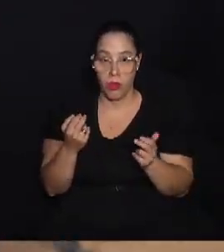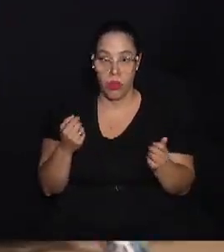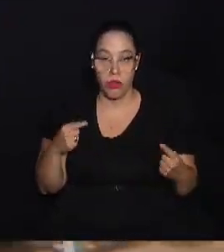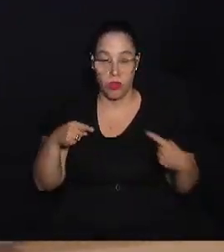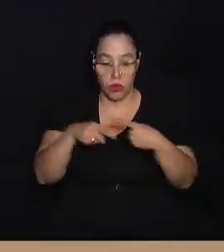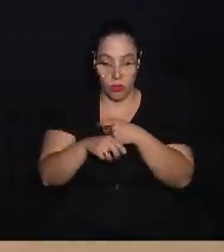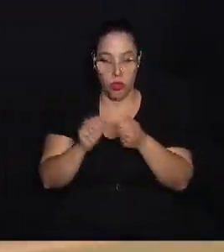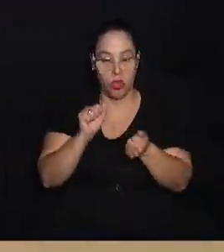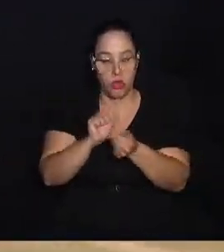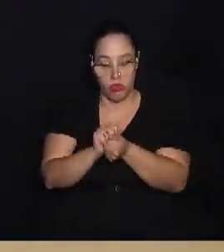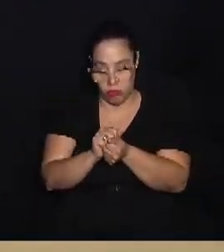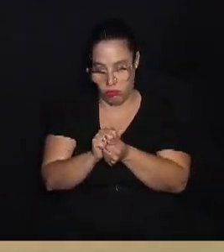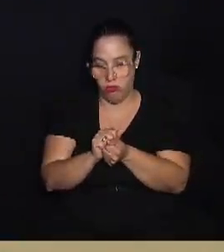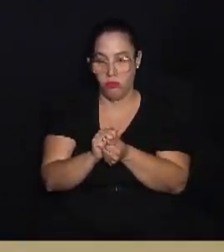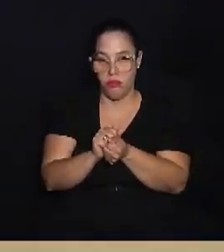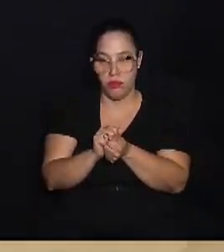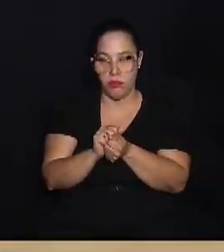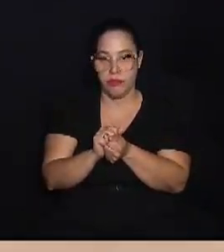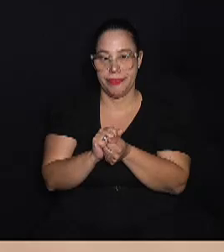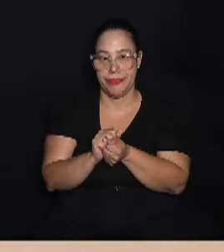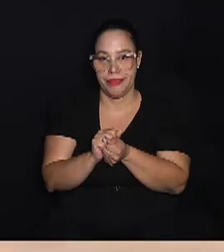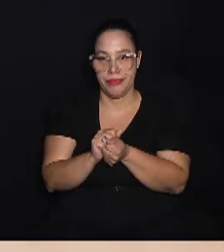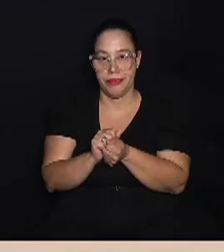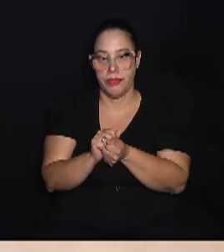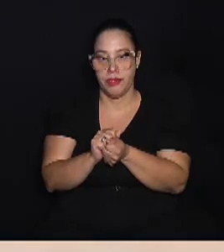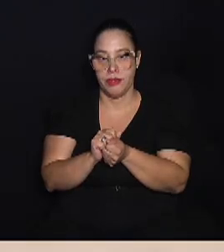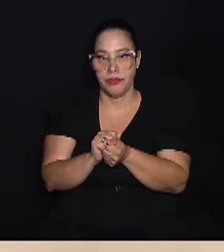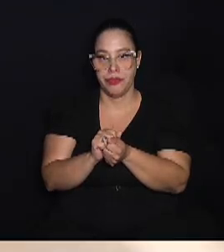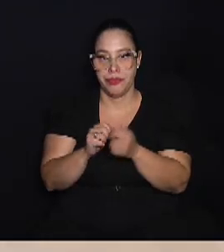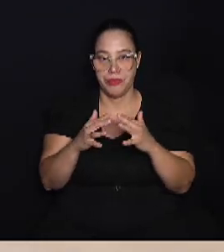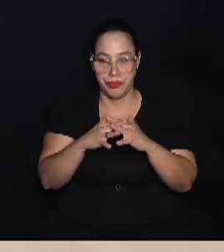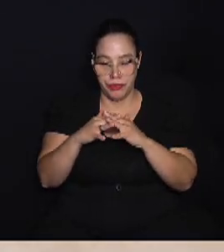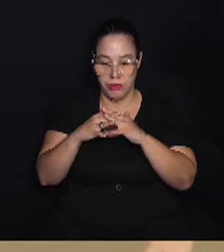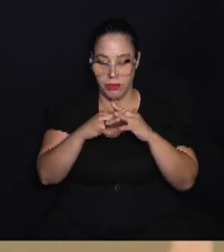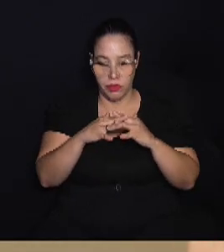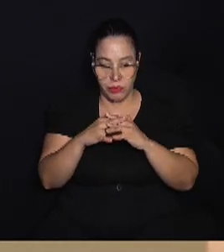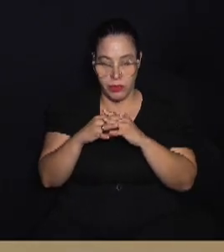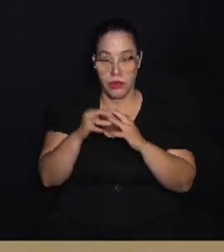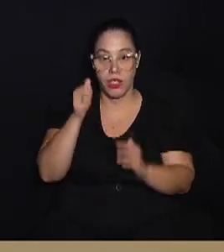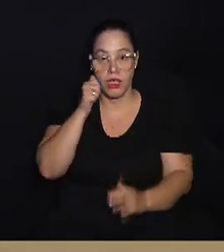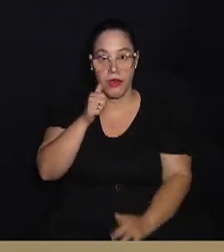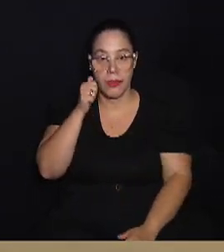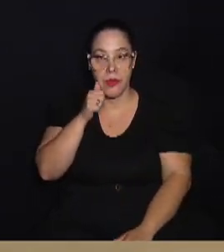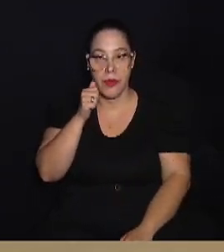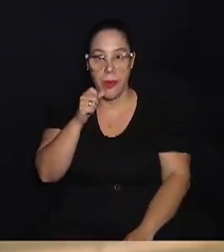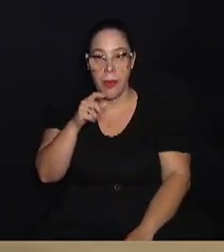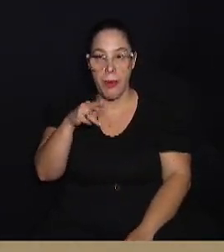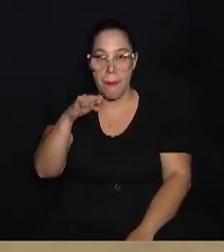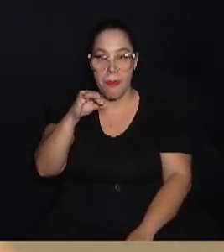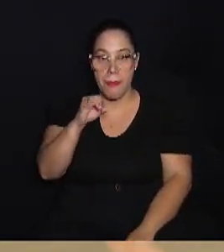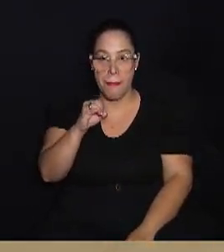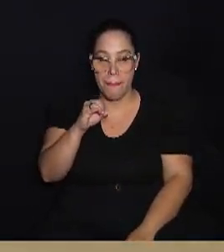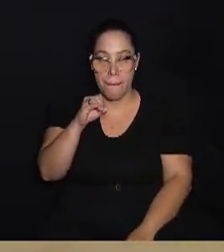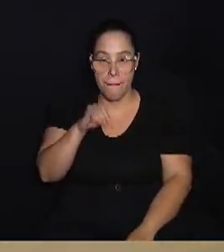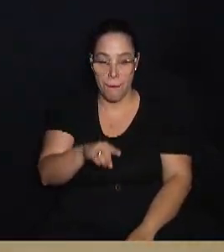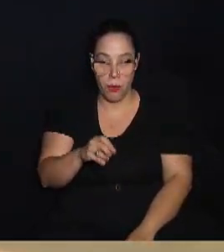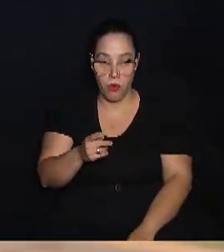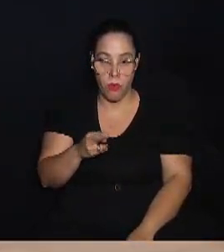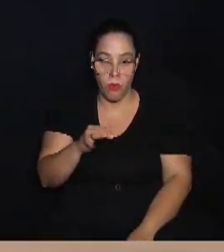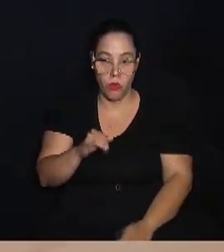competem juntos e no caso do rugby misto, cada mulher compete com meio ponto a mais, no caso na